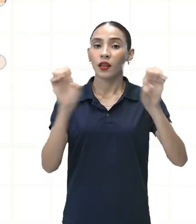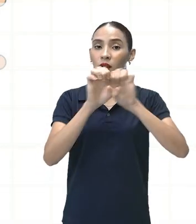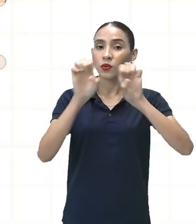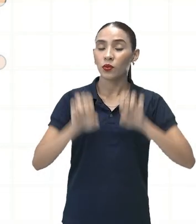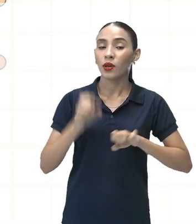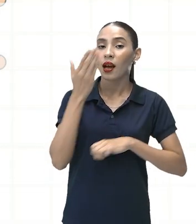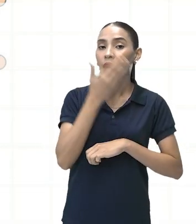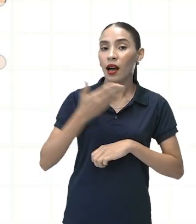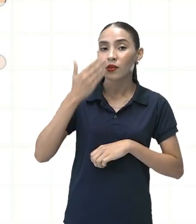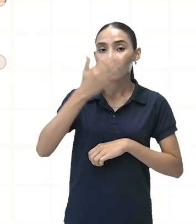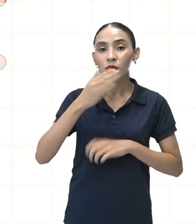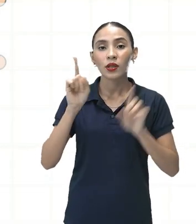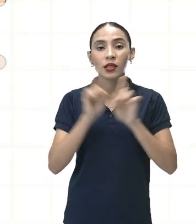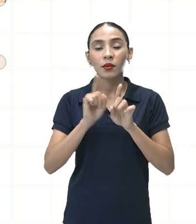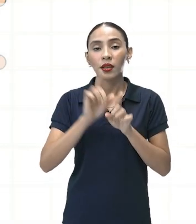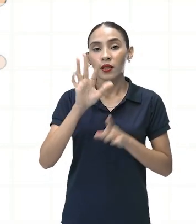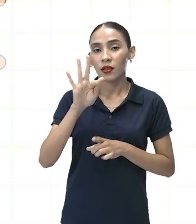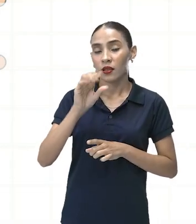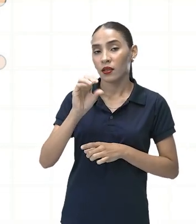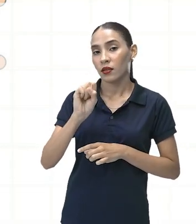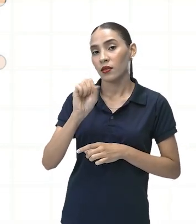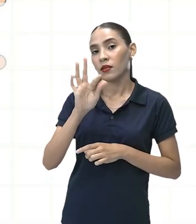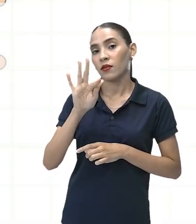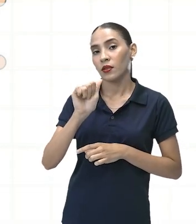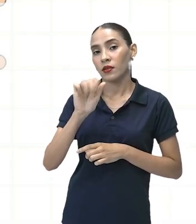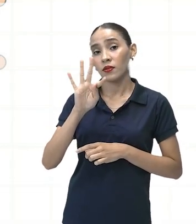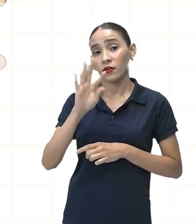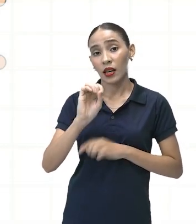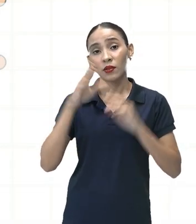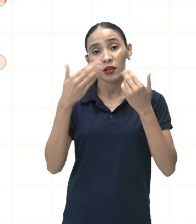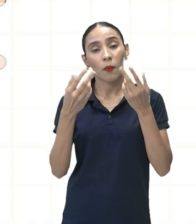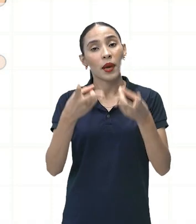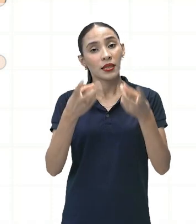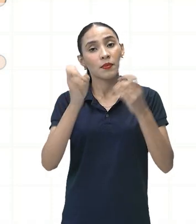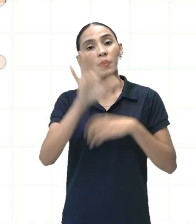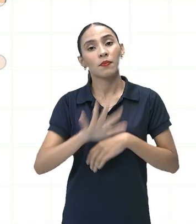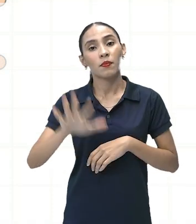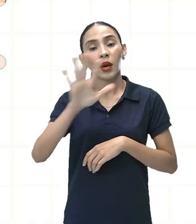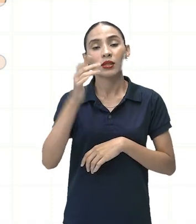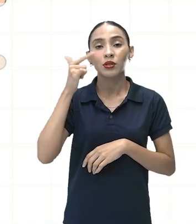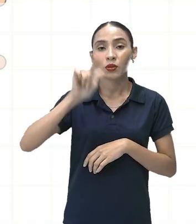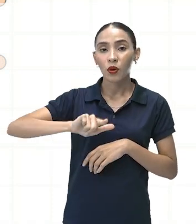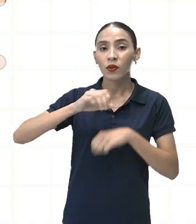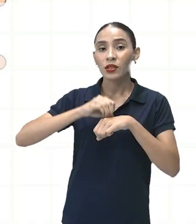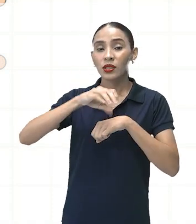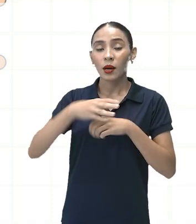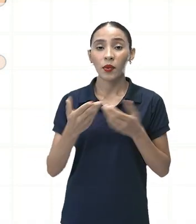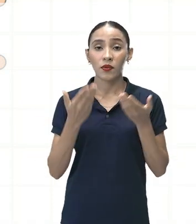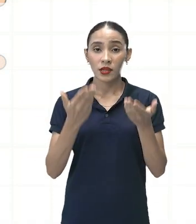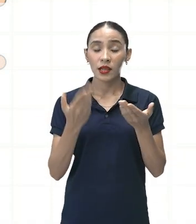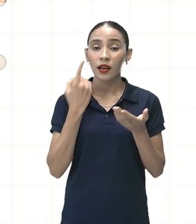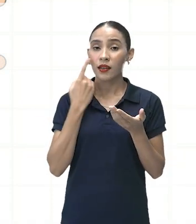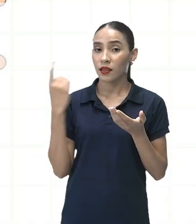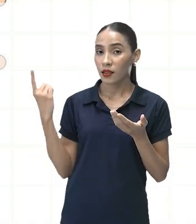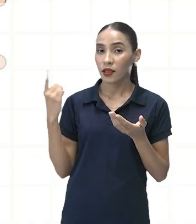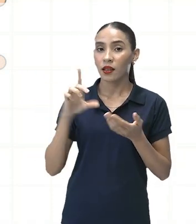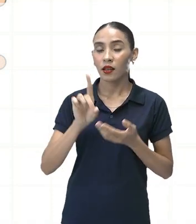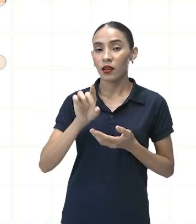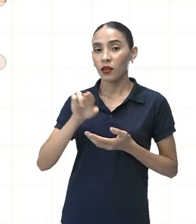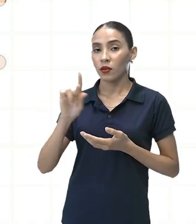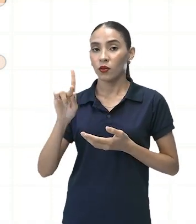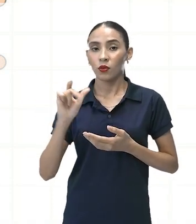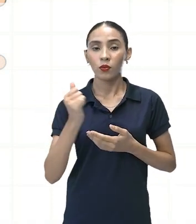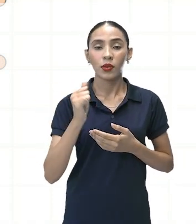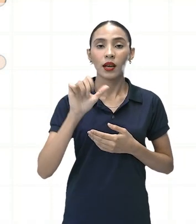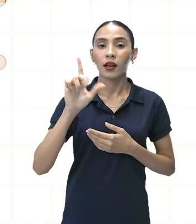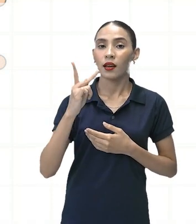mostrando para vocês aí a estrutura do açúcar e do fosfato. Então, observem na imagem novamente comigo, que eu vou indicar aqui